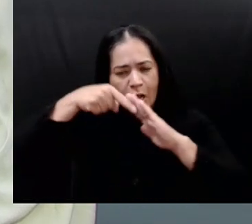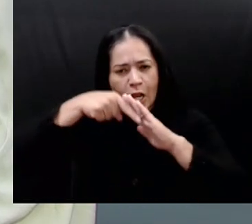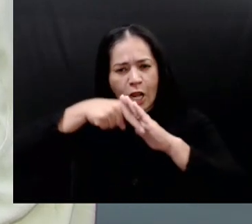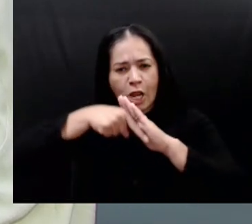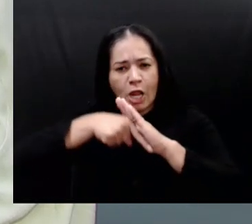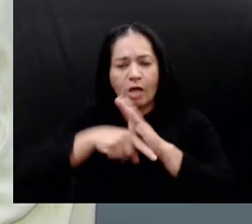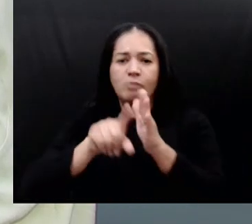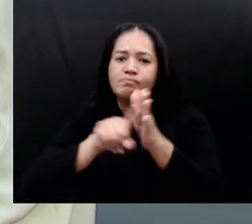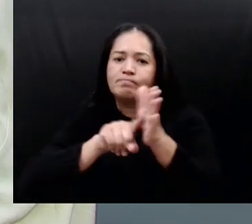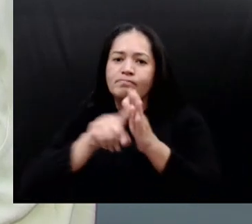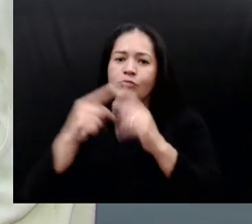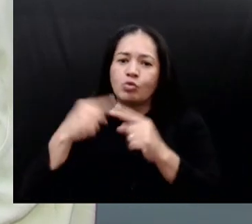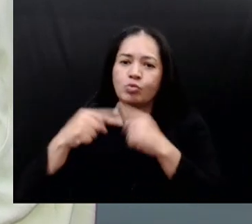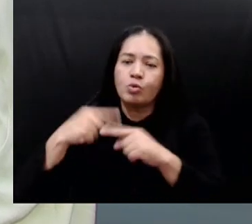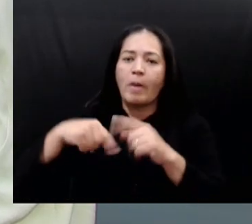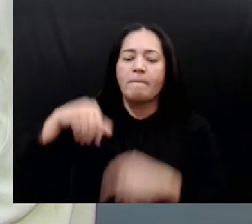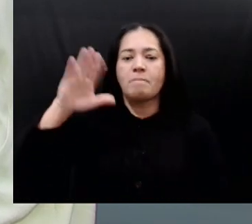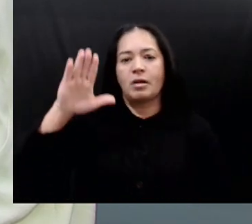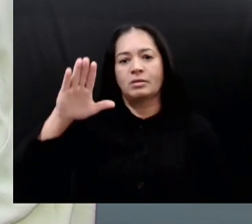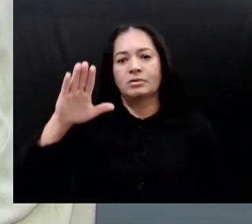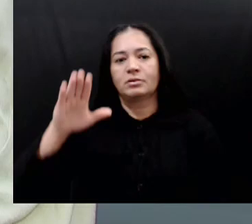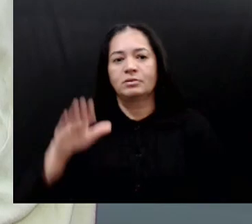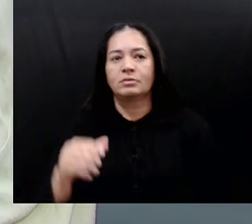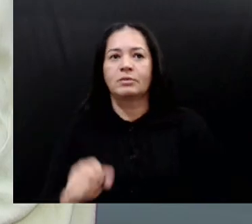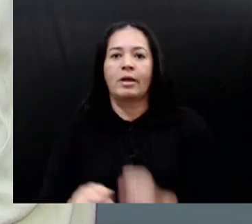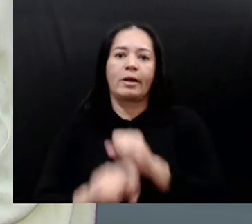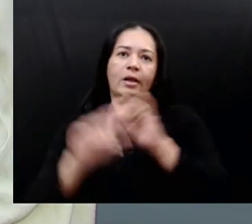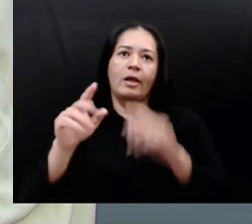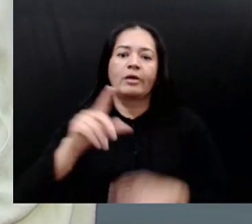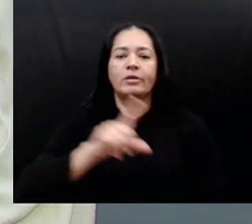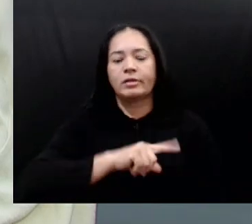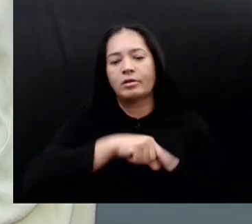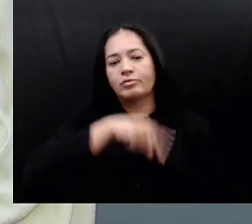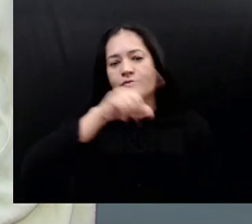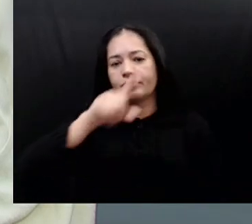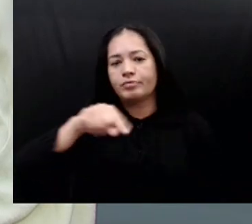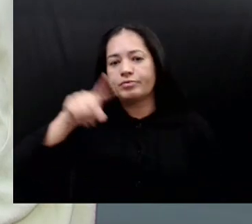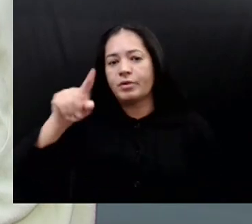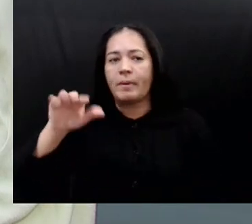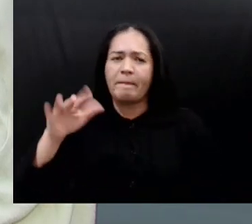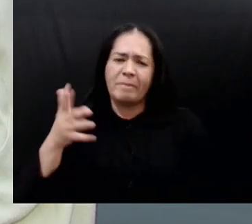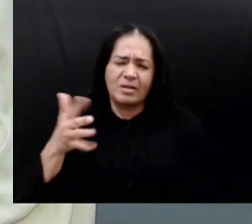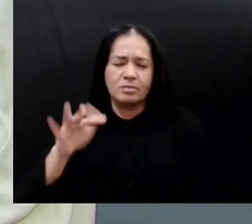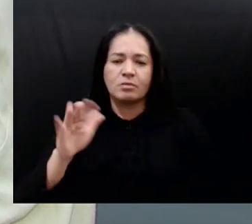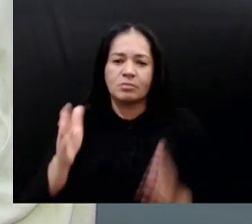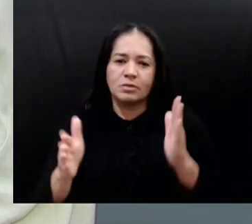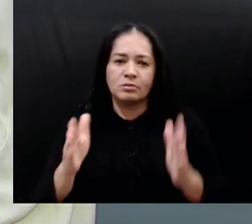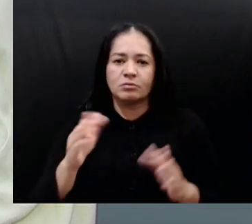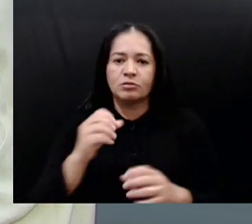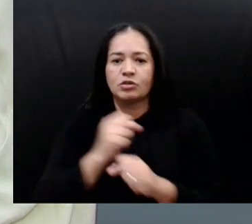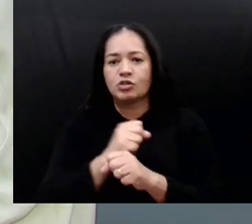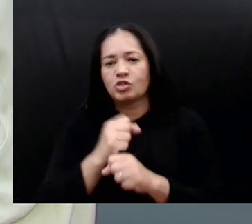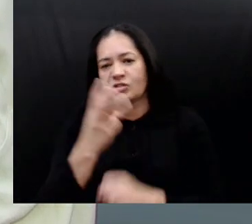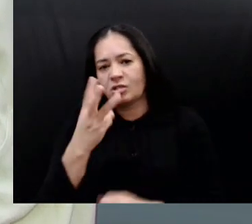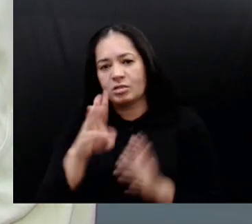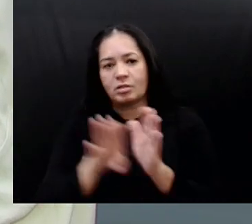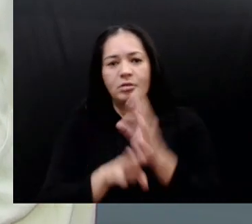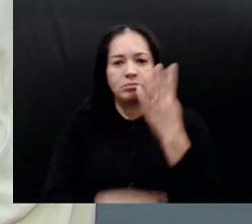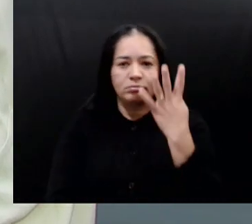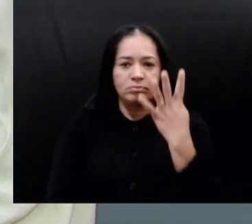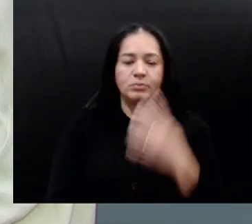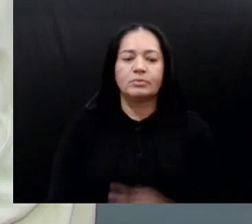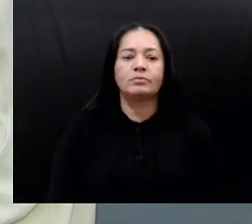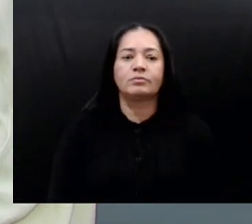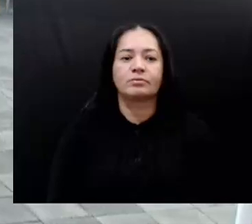avançada. Claro que há variações aí, mas o tempo médio gira em torno disso. Boa, boa. E aqui na PUC tem